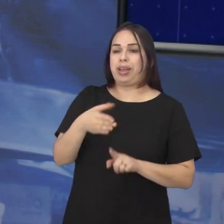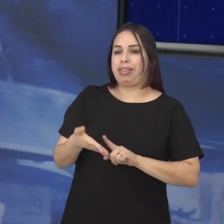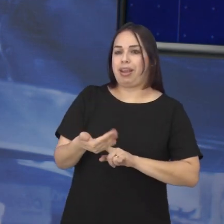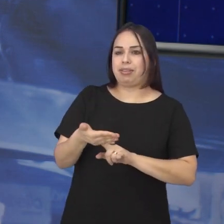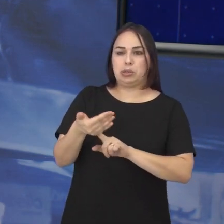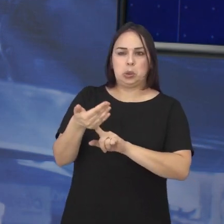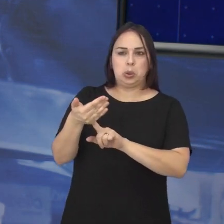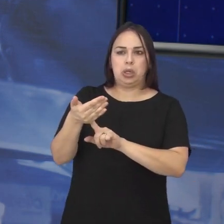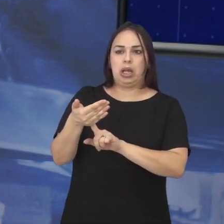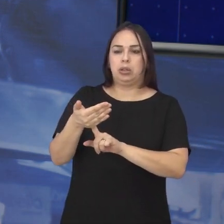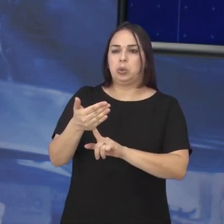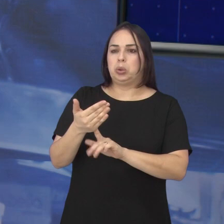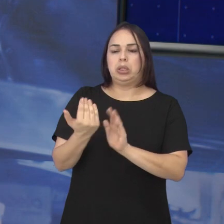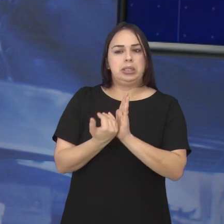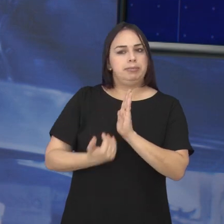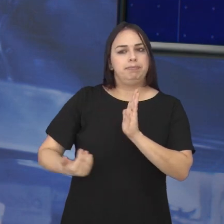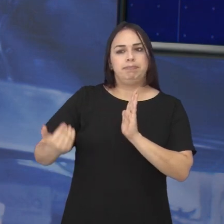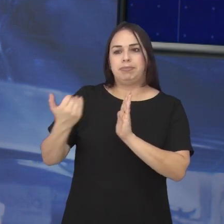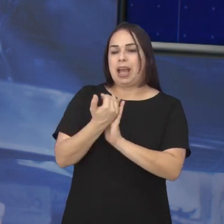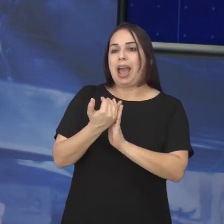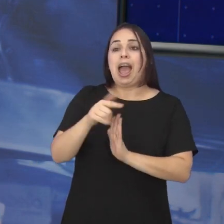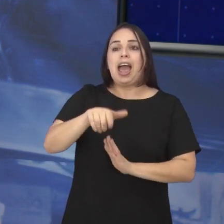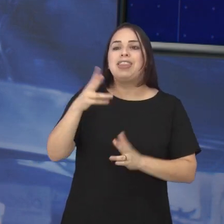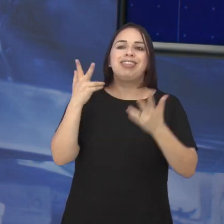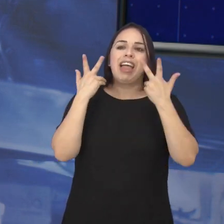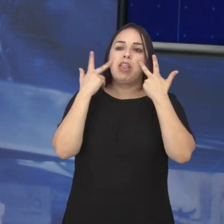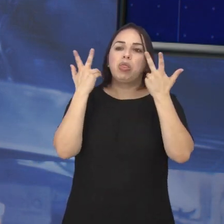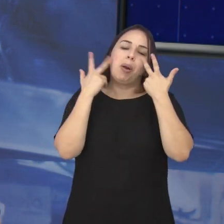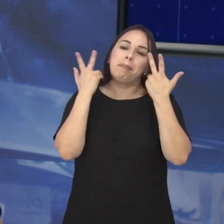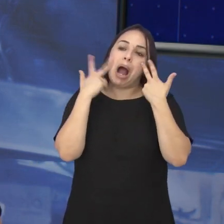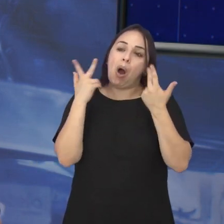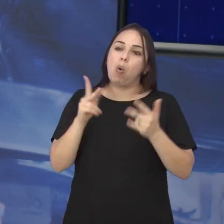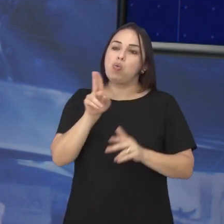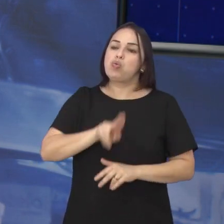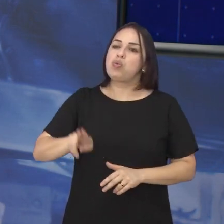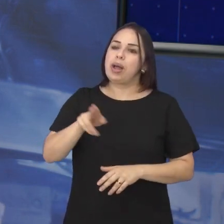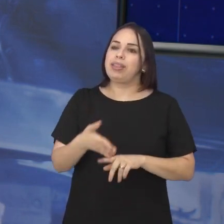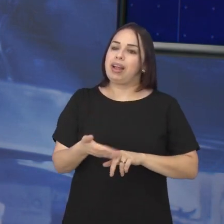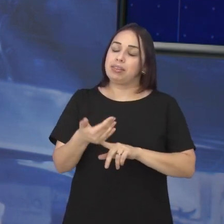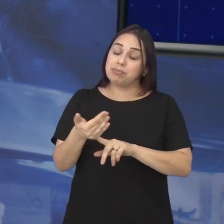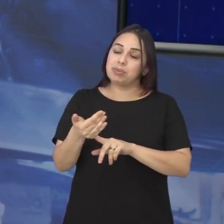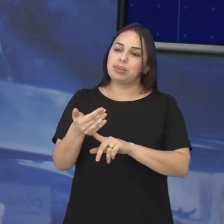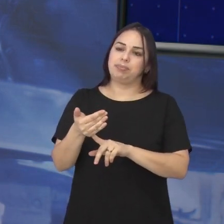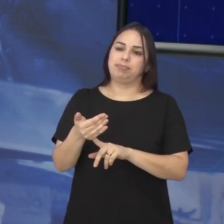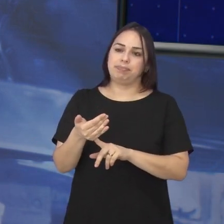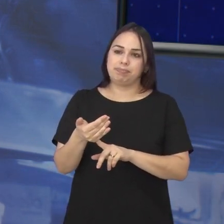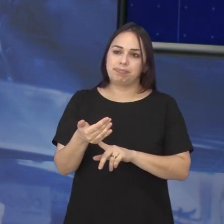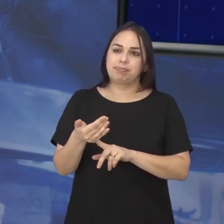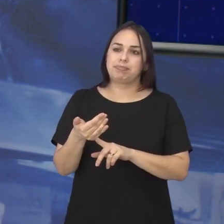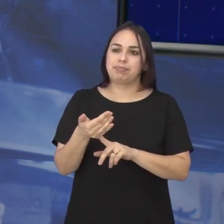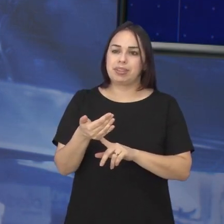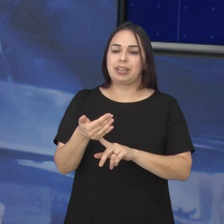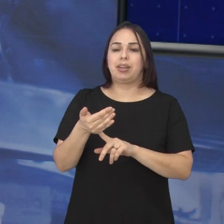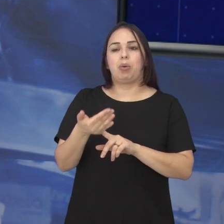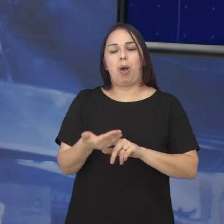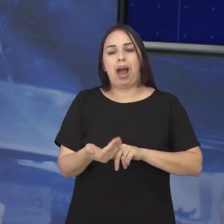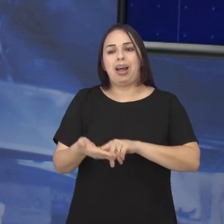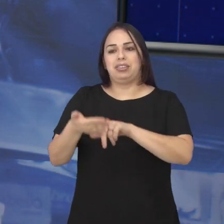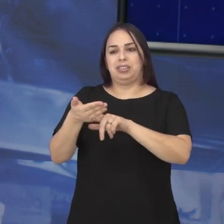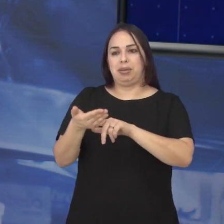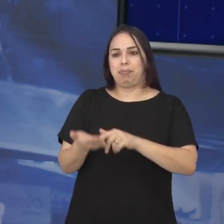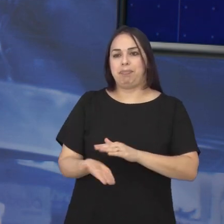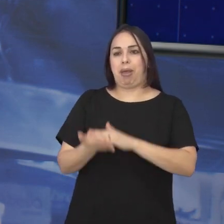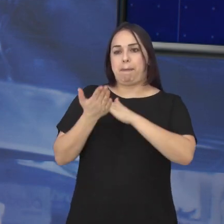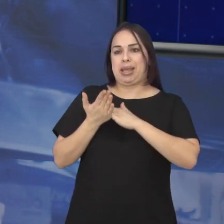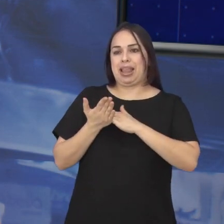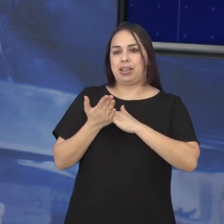da tecnologia tem sido cada vez mais comum. E, obviamente, que a